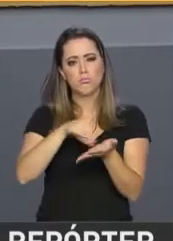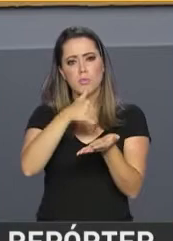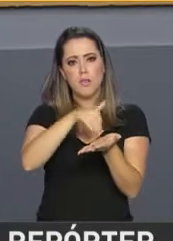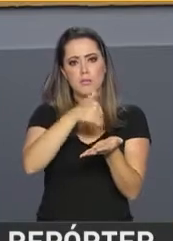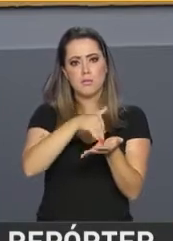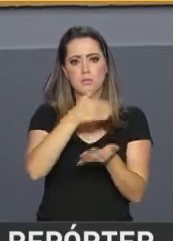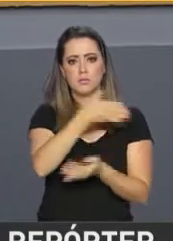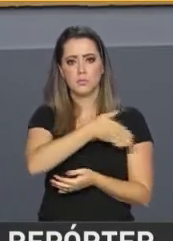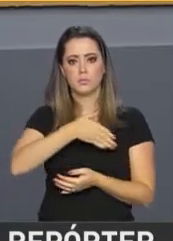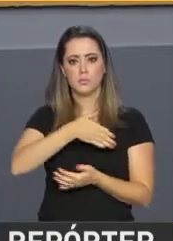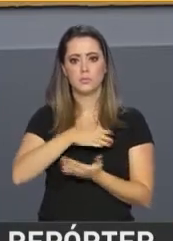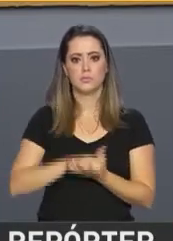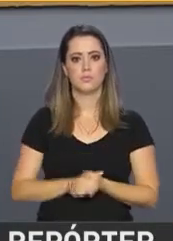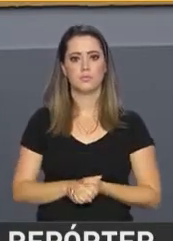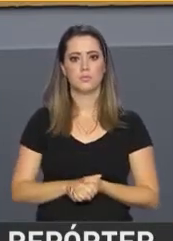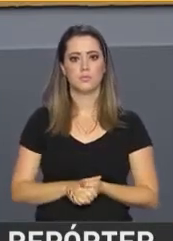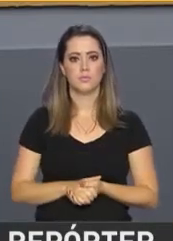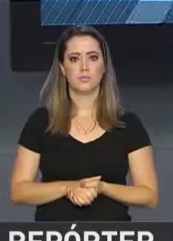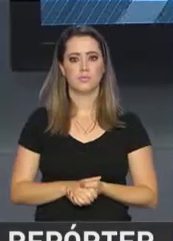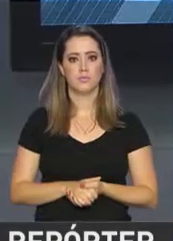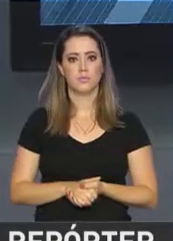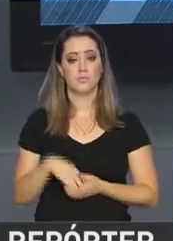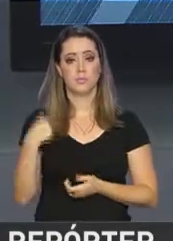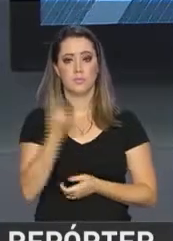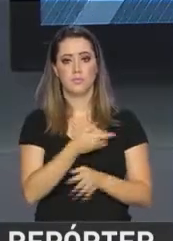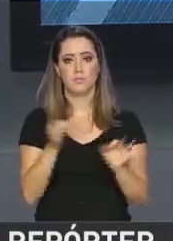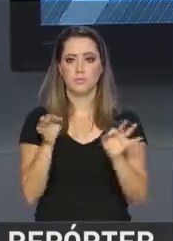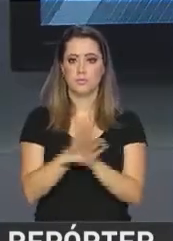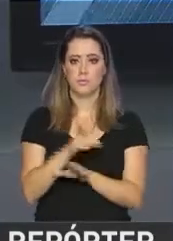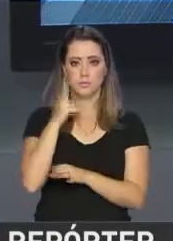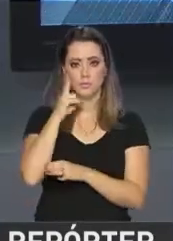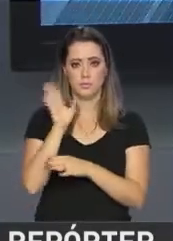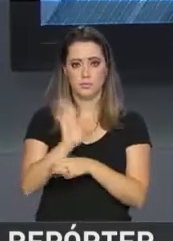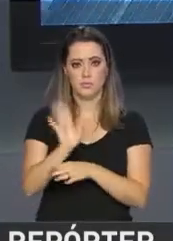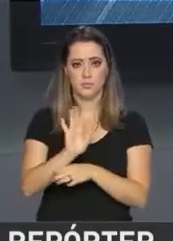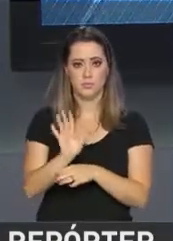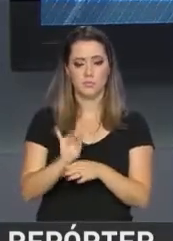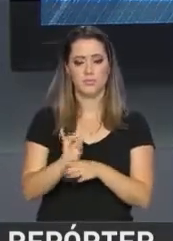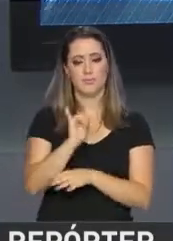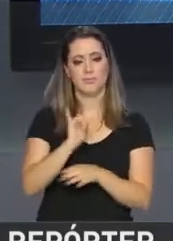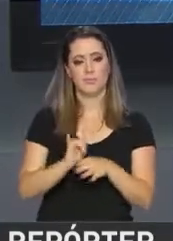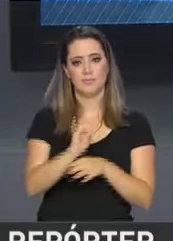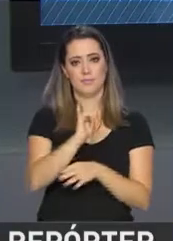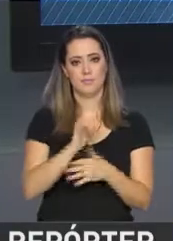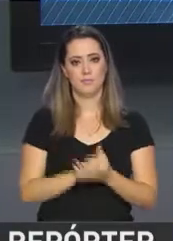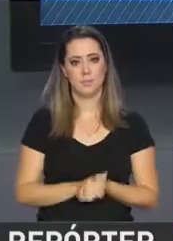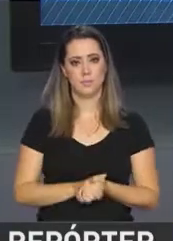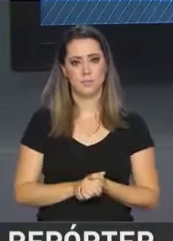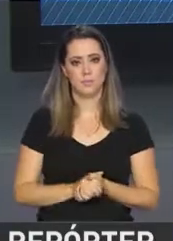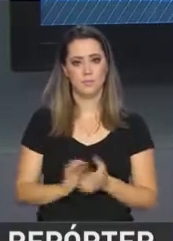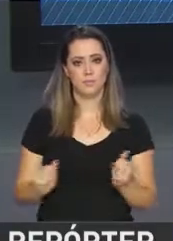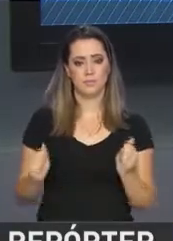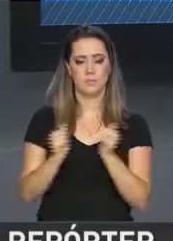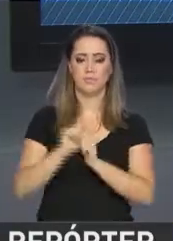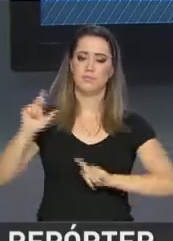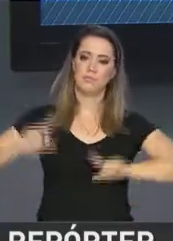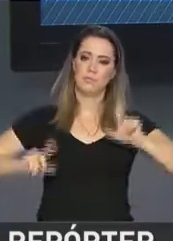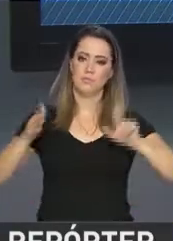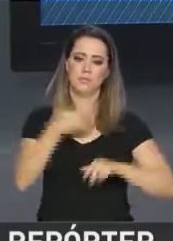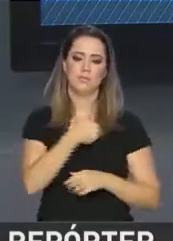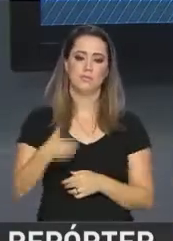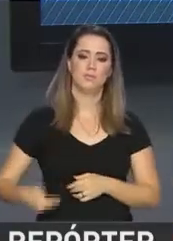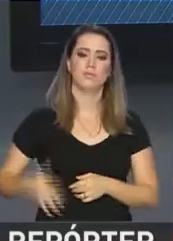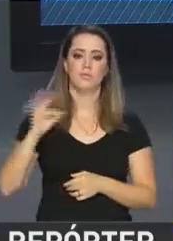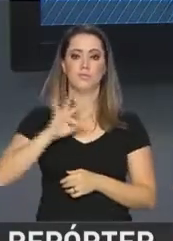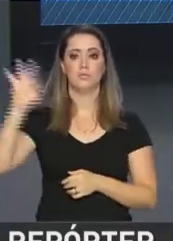a inscrição endereço aí pra você e nós ficamos por aqui você pode rever as reportagens no youtube continue com a gente aqui na